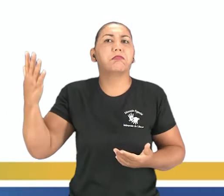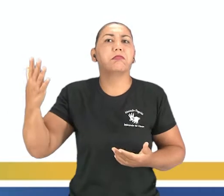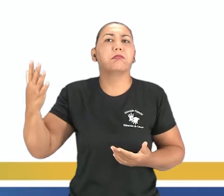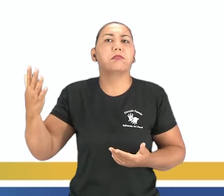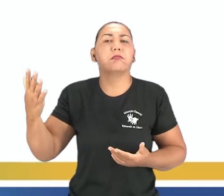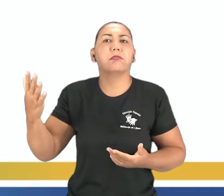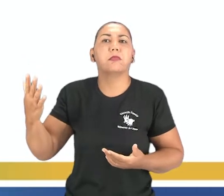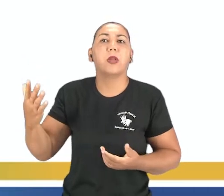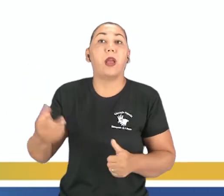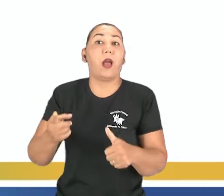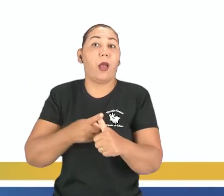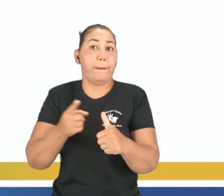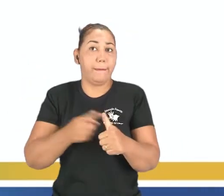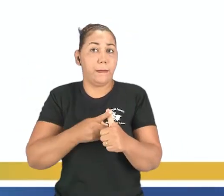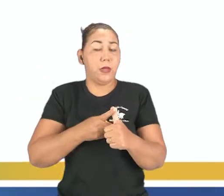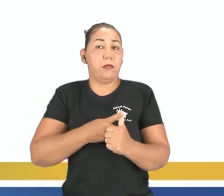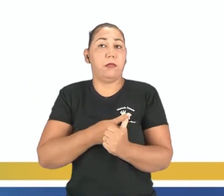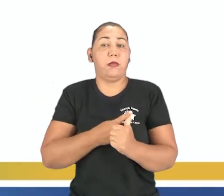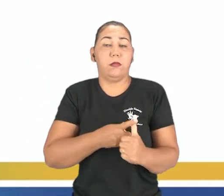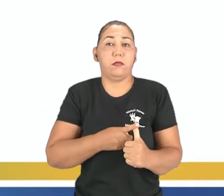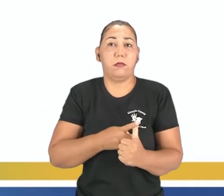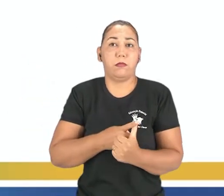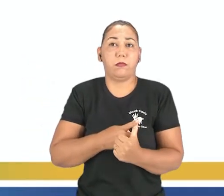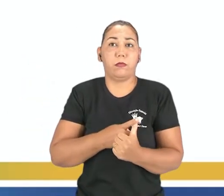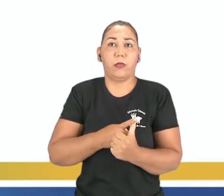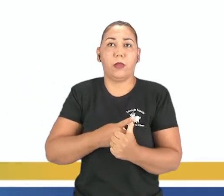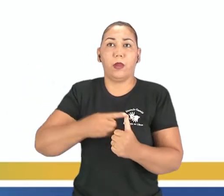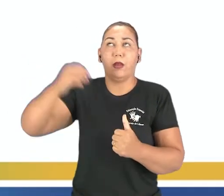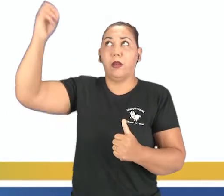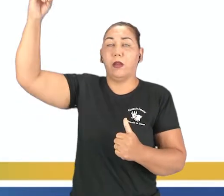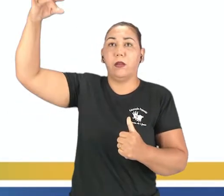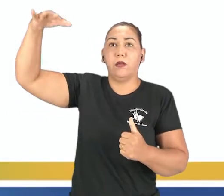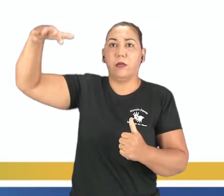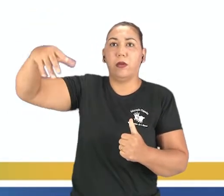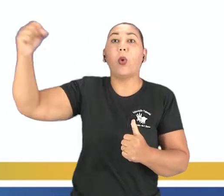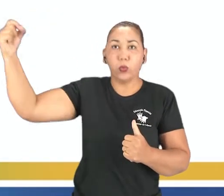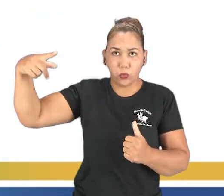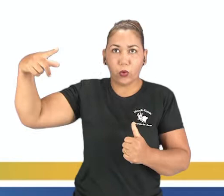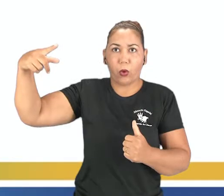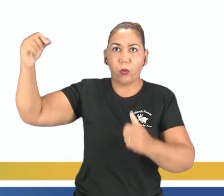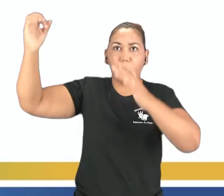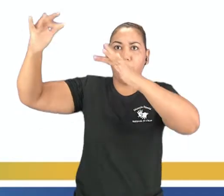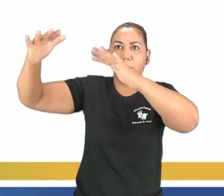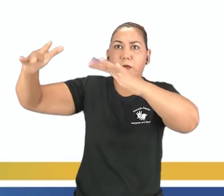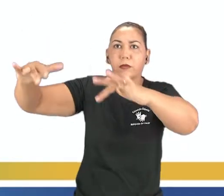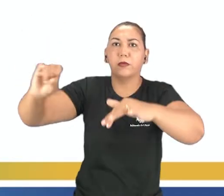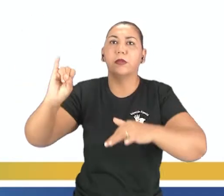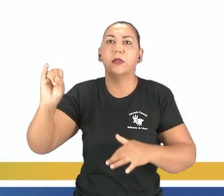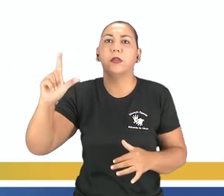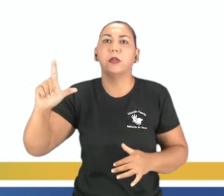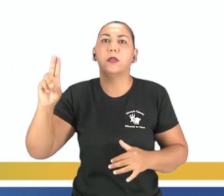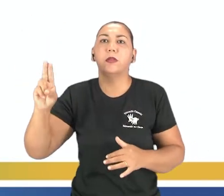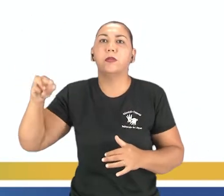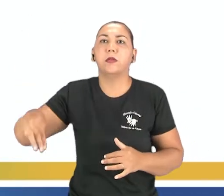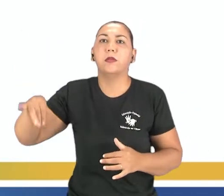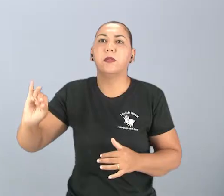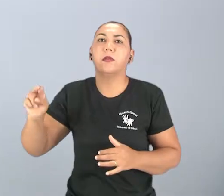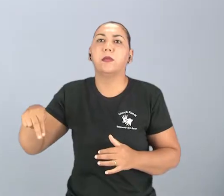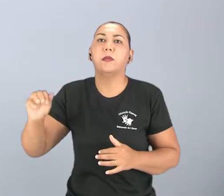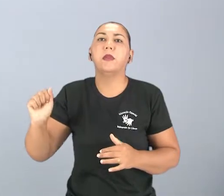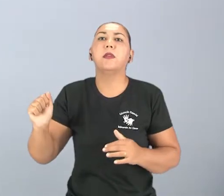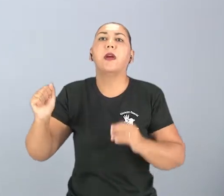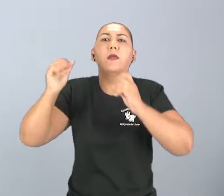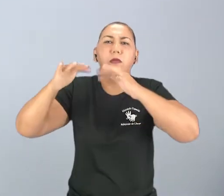né? Primeiro, há aí a iluminação, né? O sol ilumina, é a primeira ação. Se é